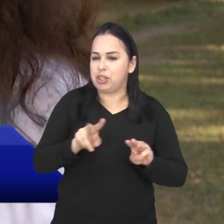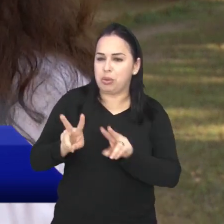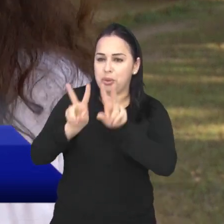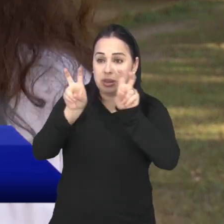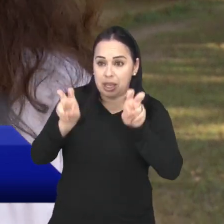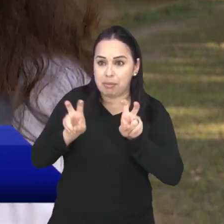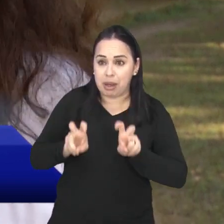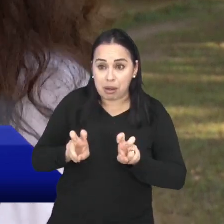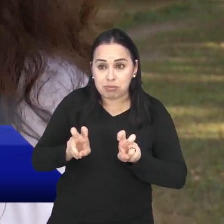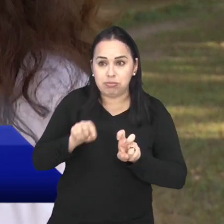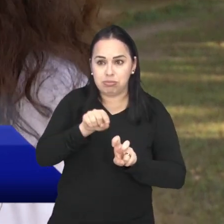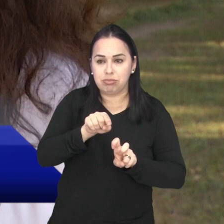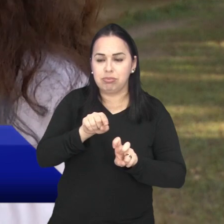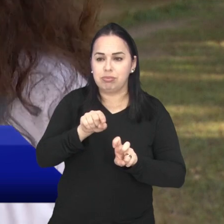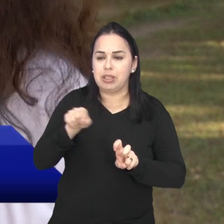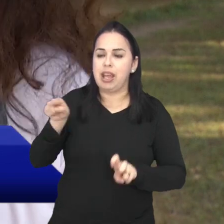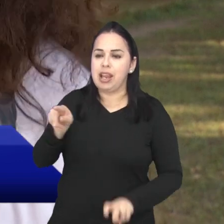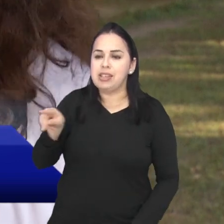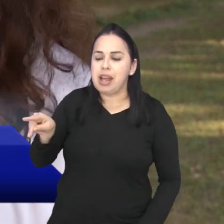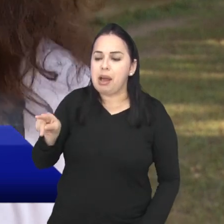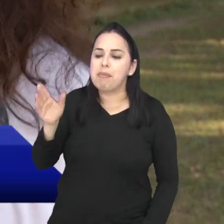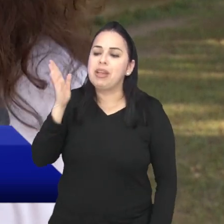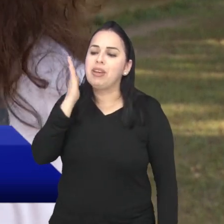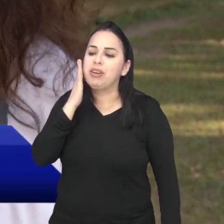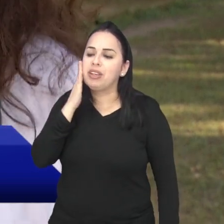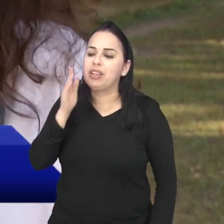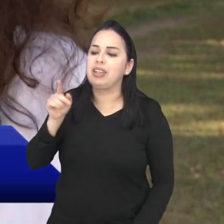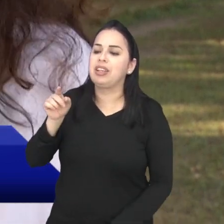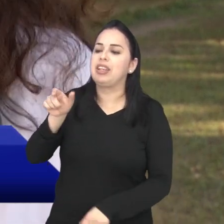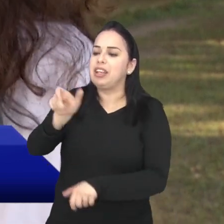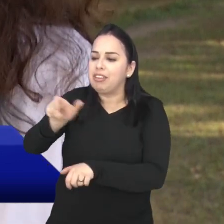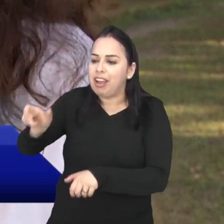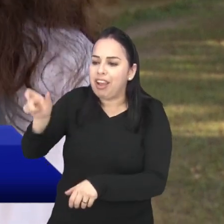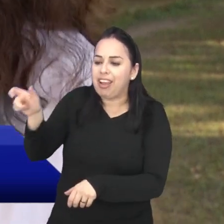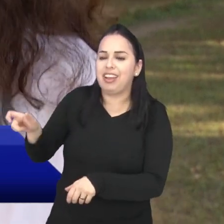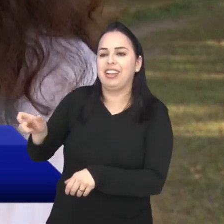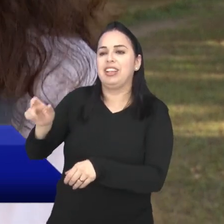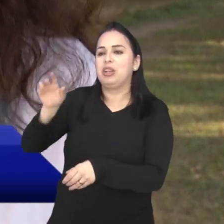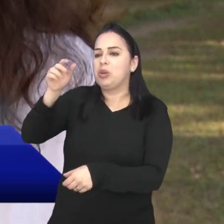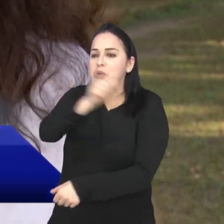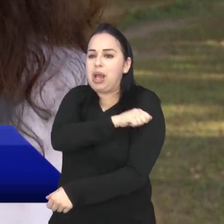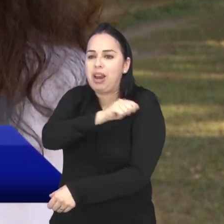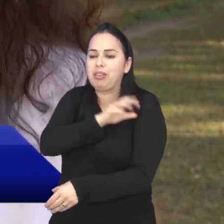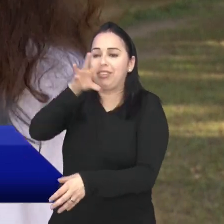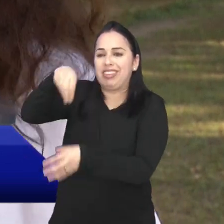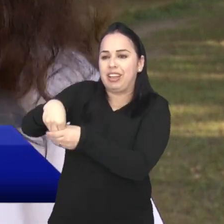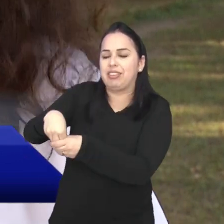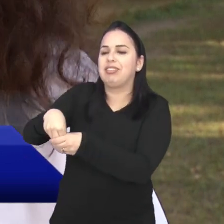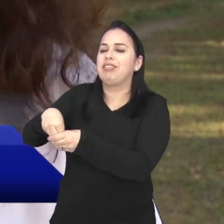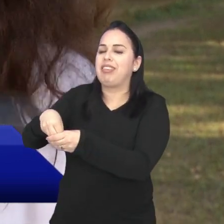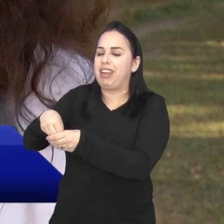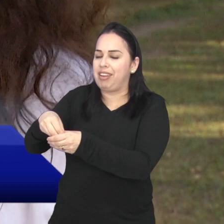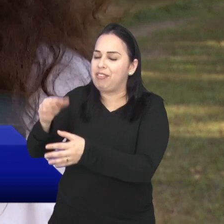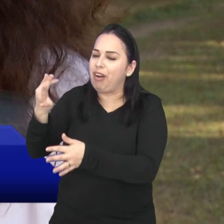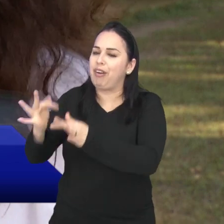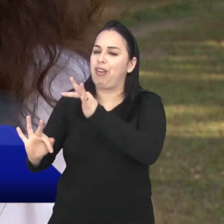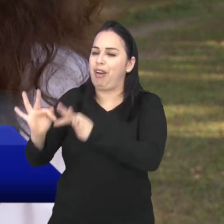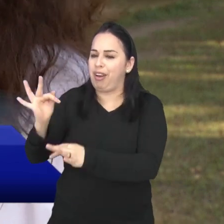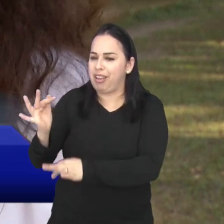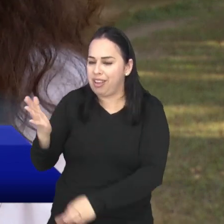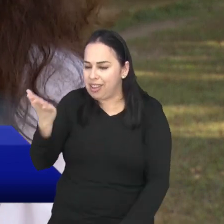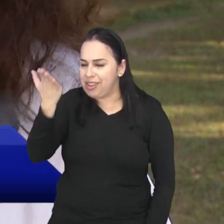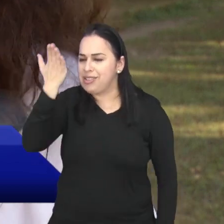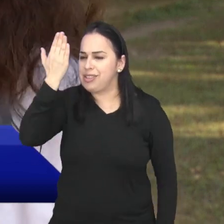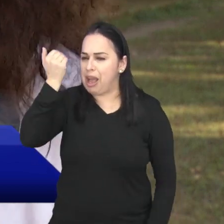esses temas, reconhecem também que os seus próprios alunos são detentores de patrimônio imaterial e têm muitos